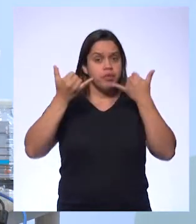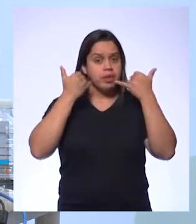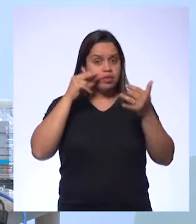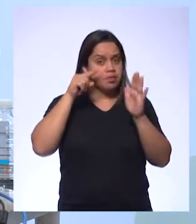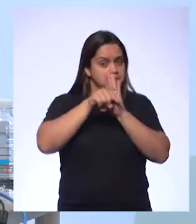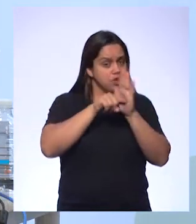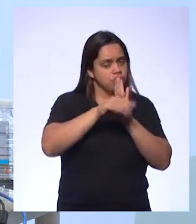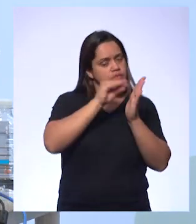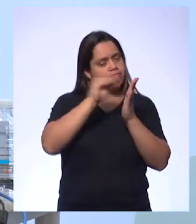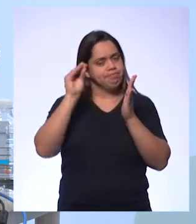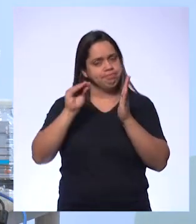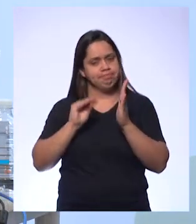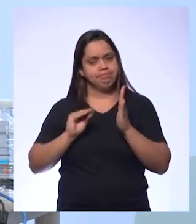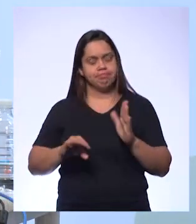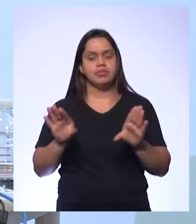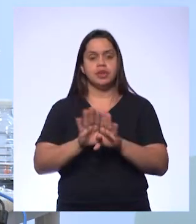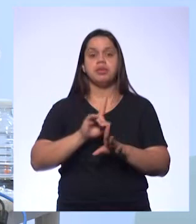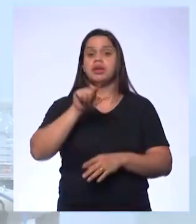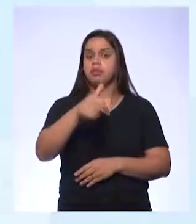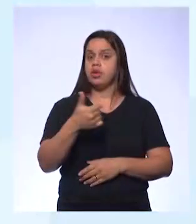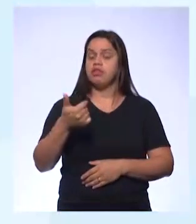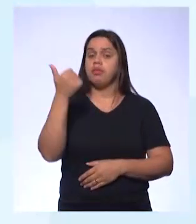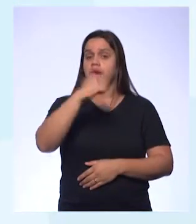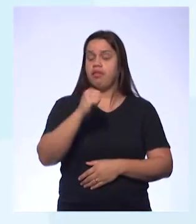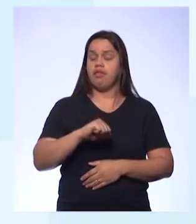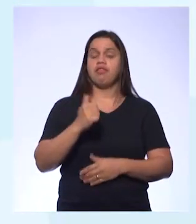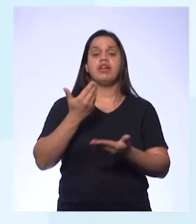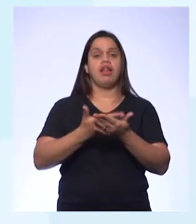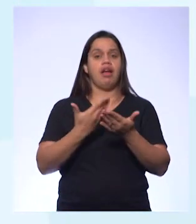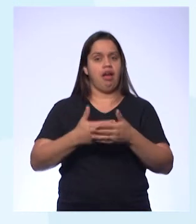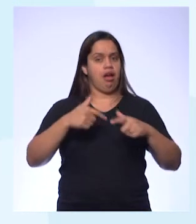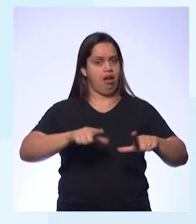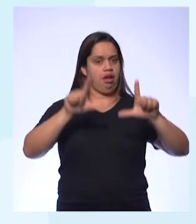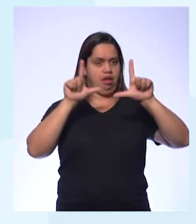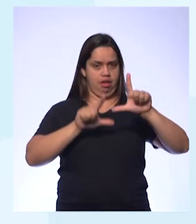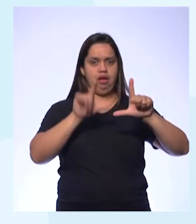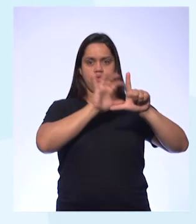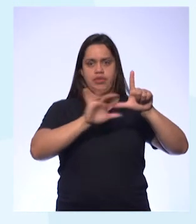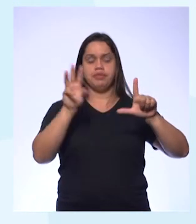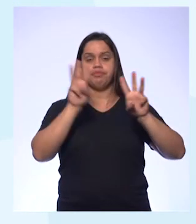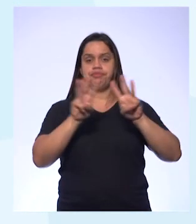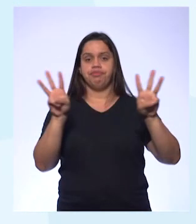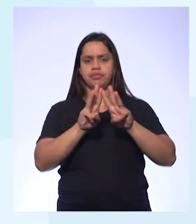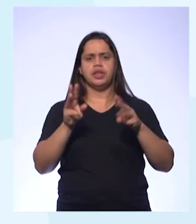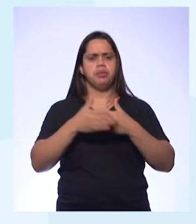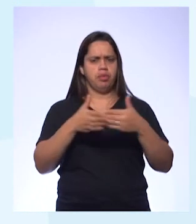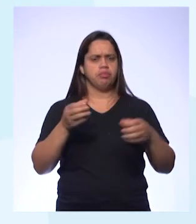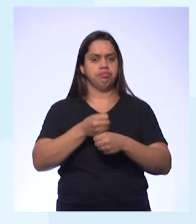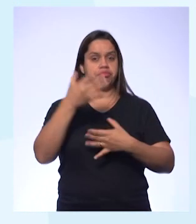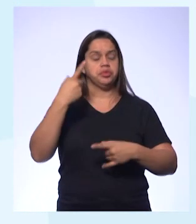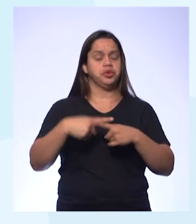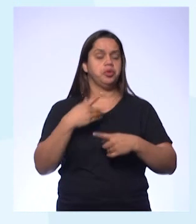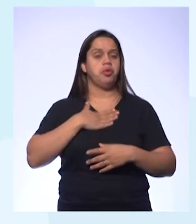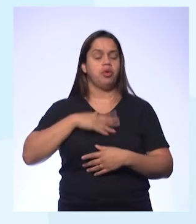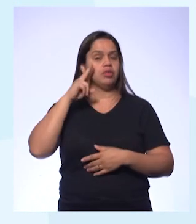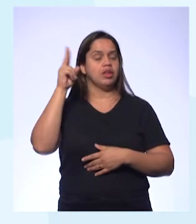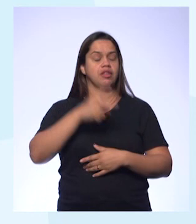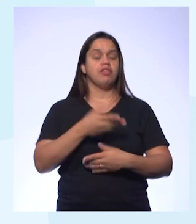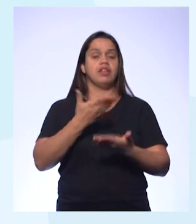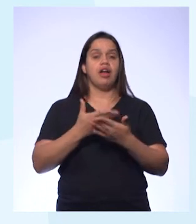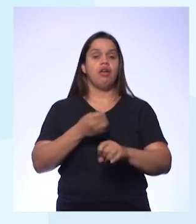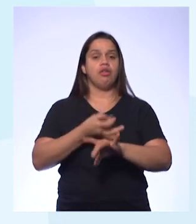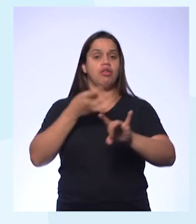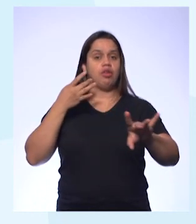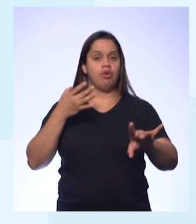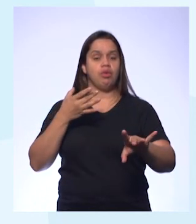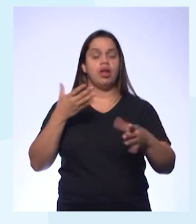certo? E aí, bora avaliar a aula de hoje. Pode abrir o chat, que eu gosto que eles avaliem a aula online ali para saber o que eles acharam da aula de hoje. E é